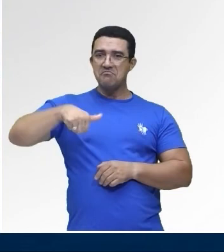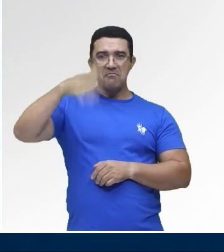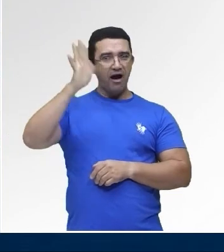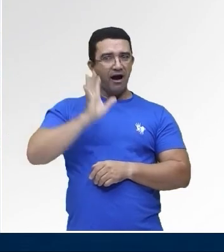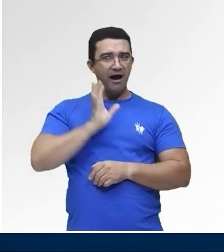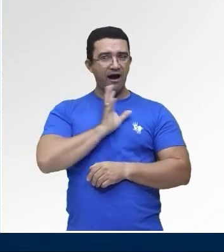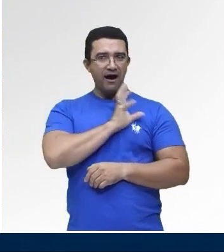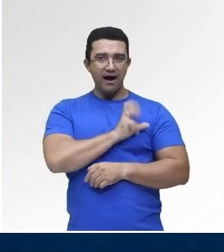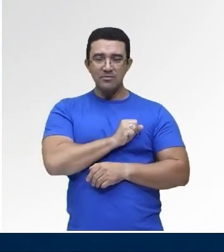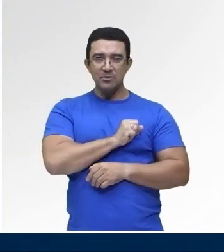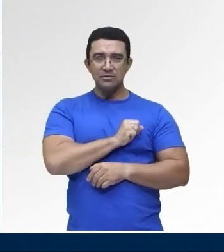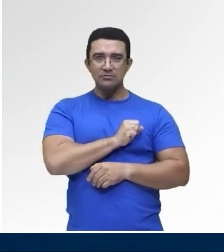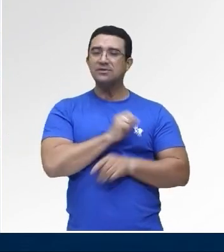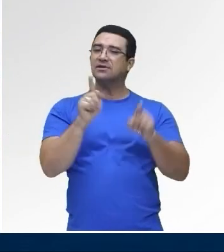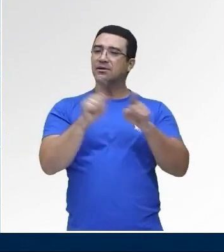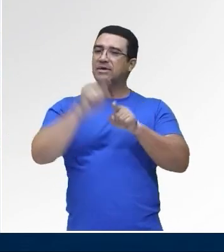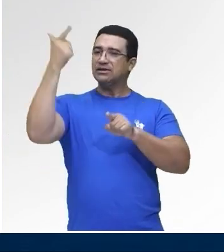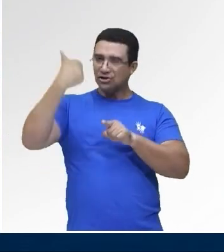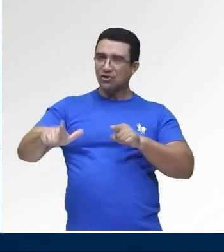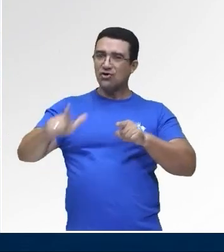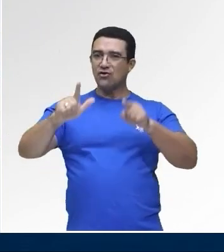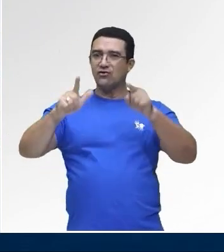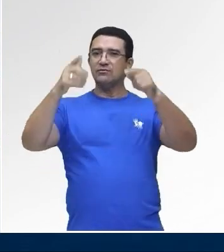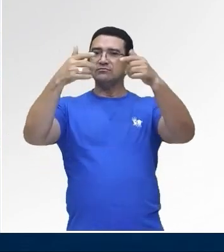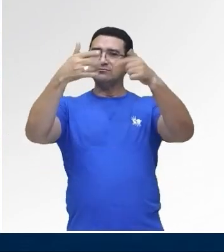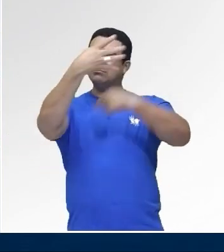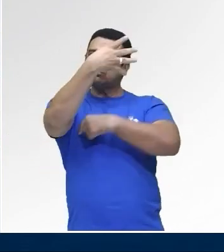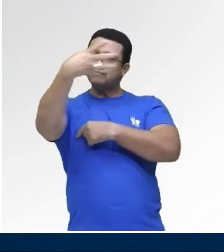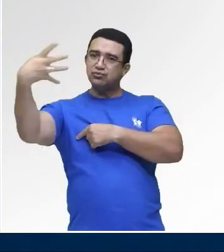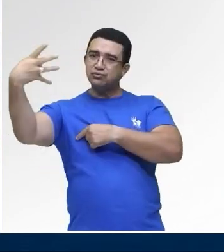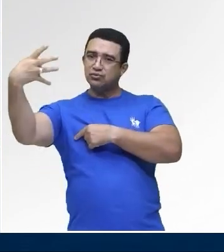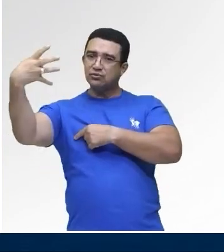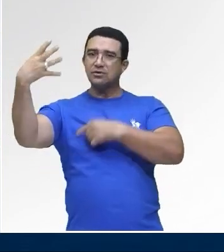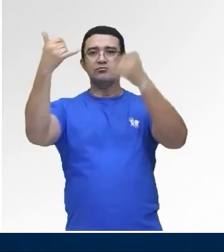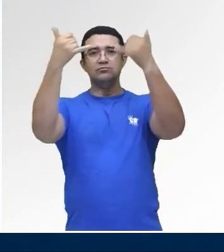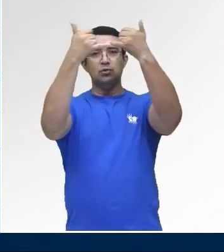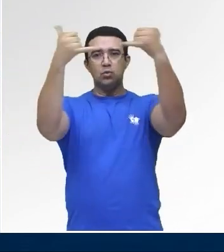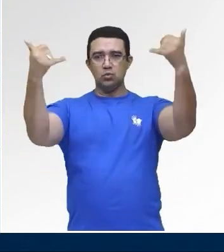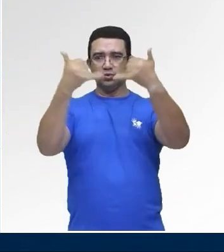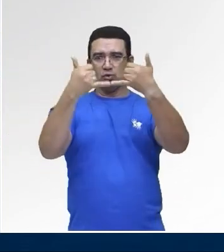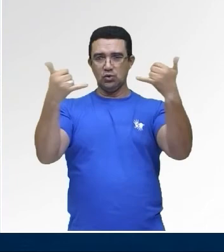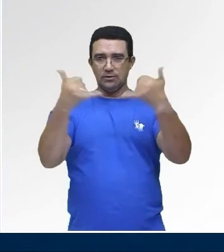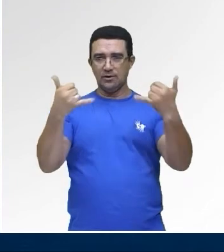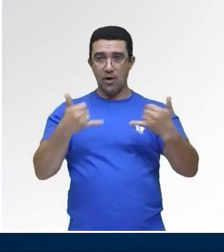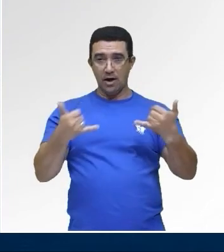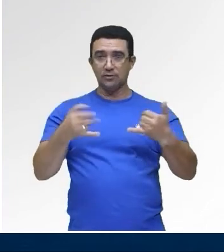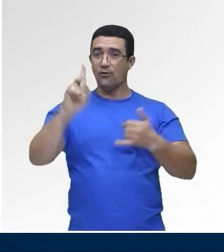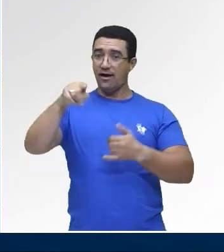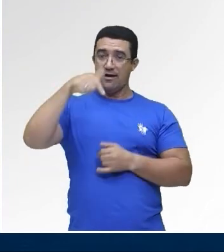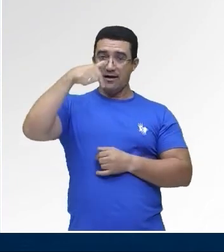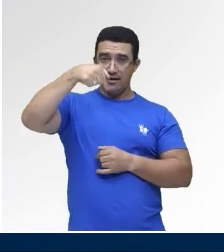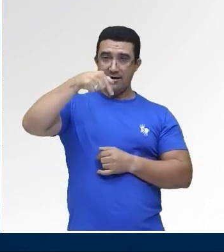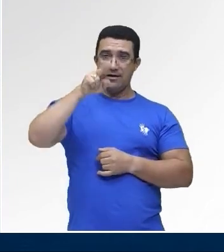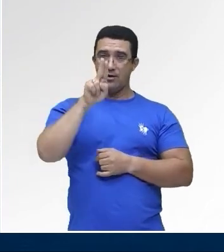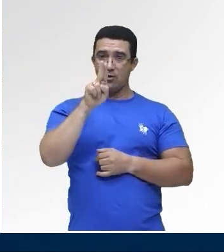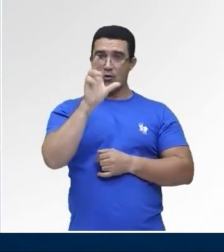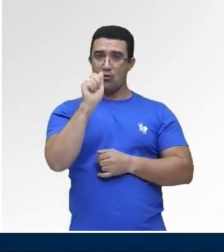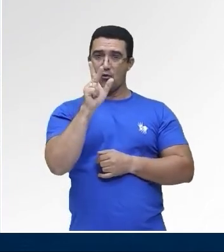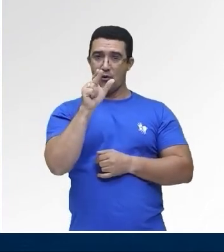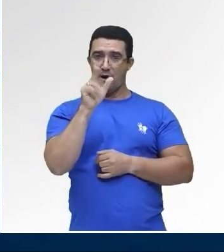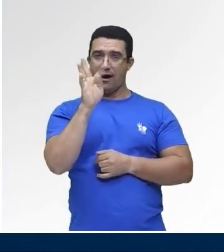4 versos, ok? Se tem 4 versos, então é quarteto, tá?